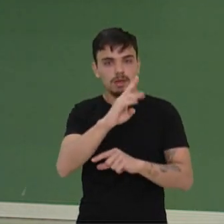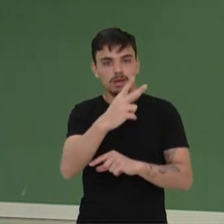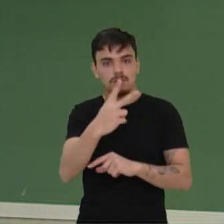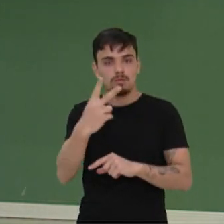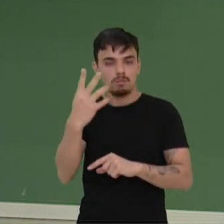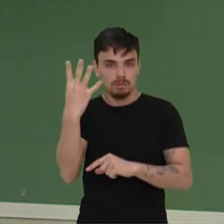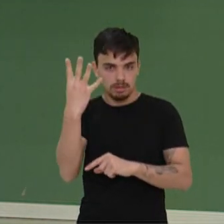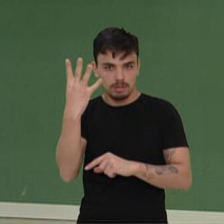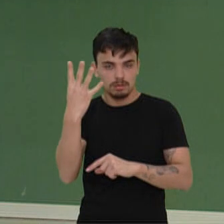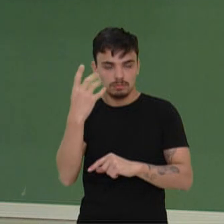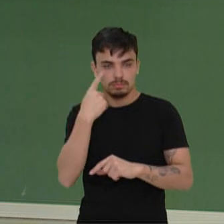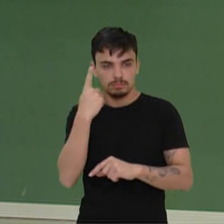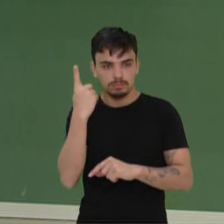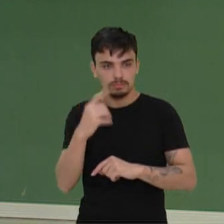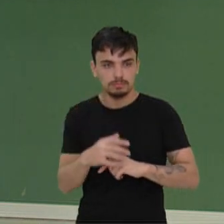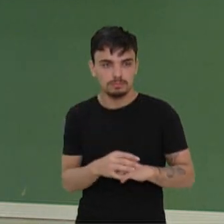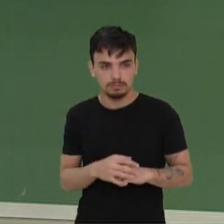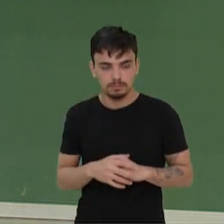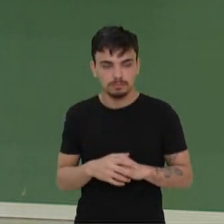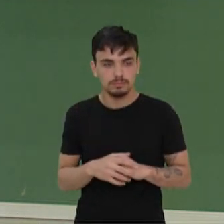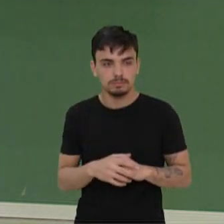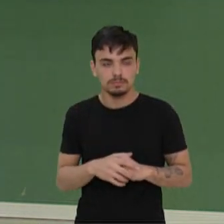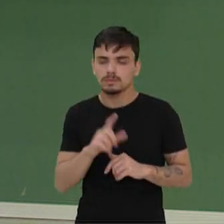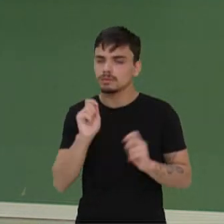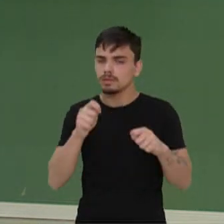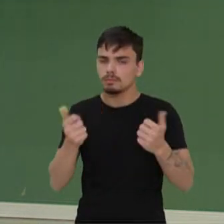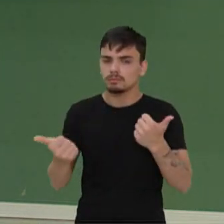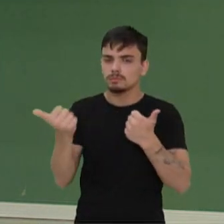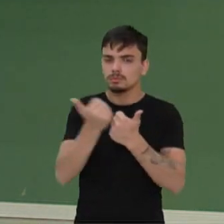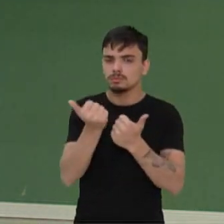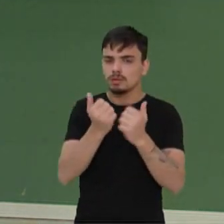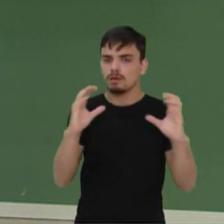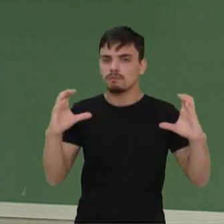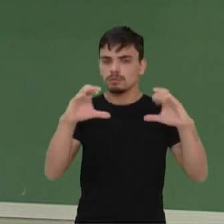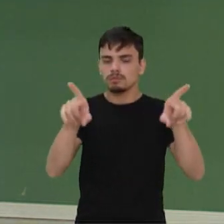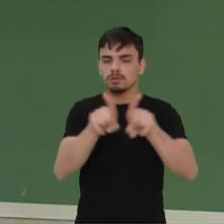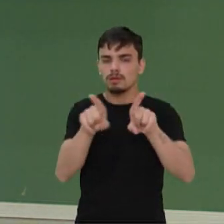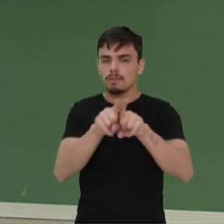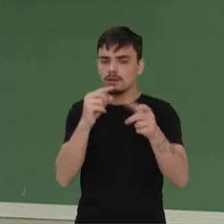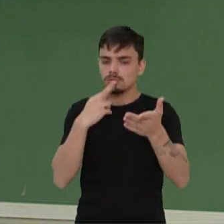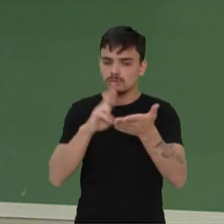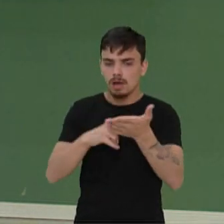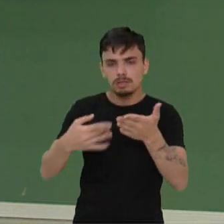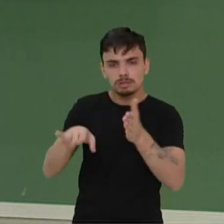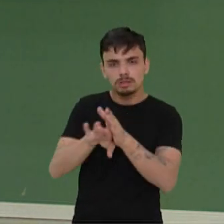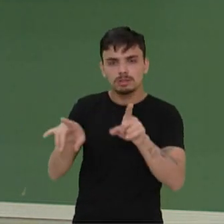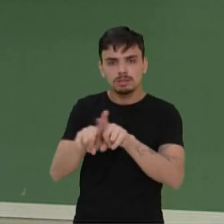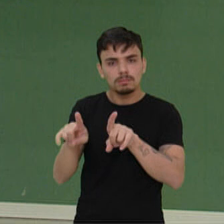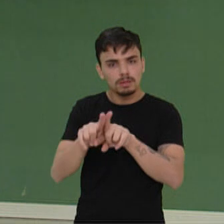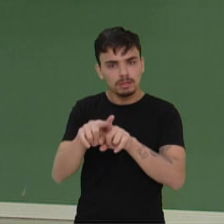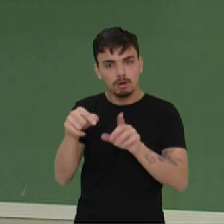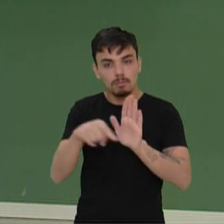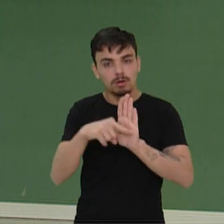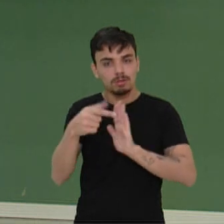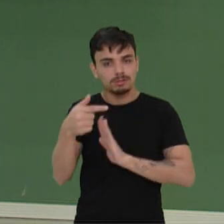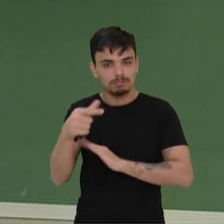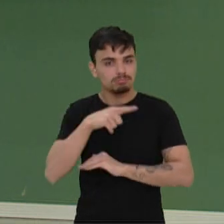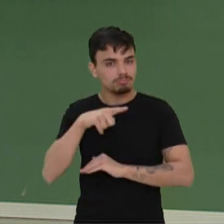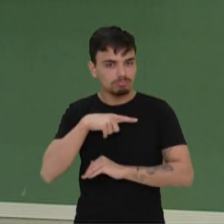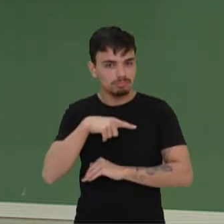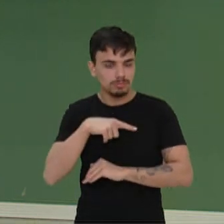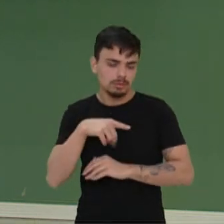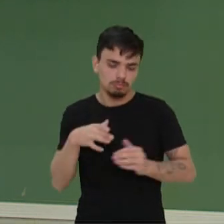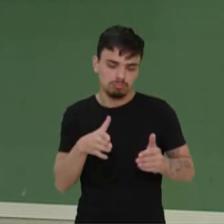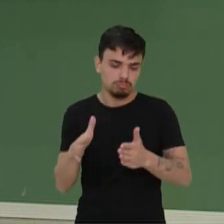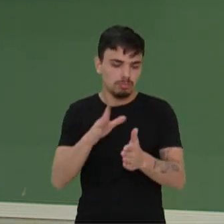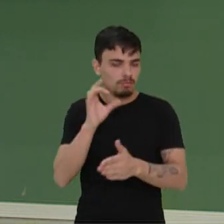Mas se você pegar esse 2 e substituir na função, dá também. Vai chegar no mesmo resultado, menos 7, que a gente tem ali, beleza? Talvez seja um caminho